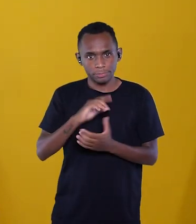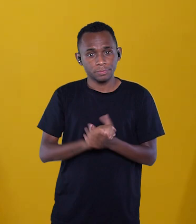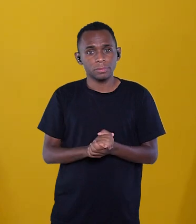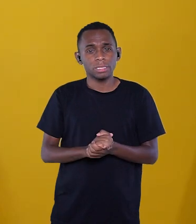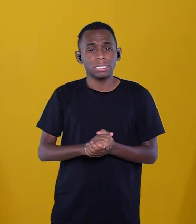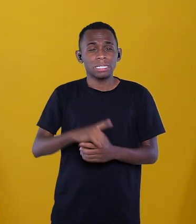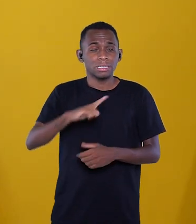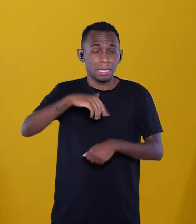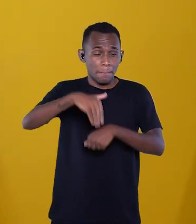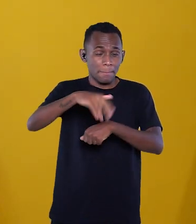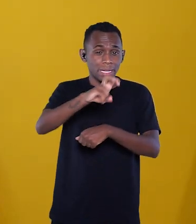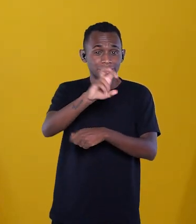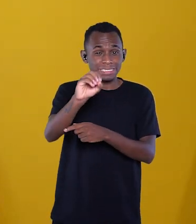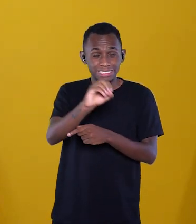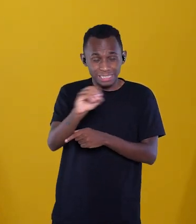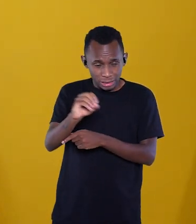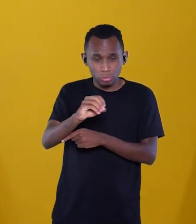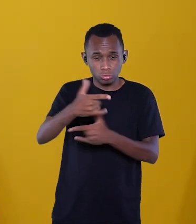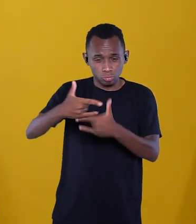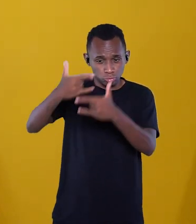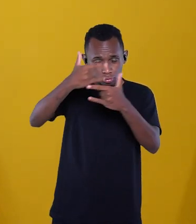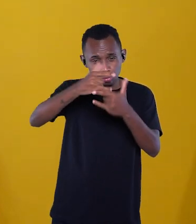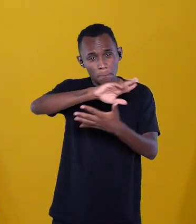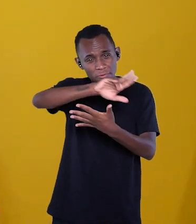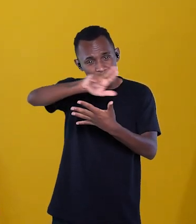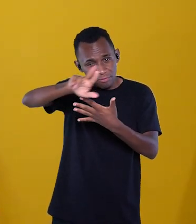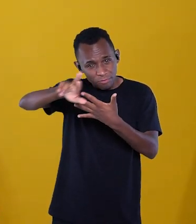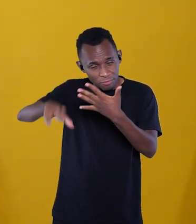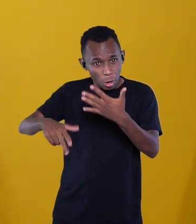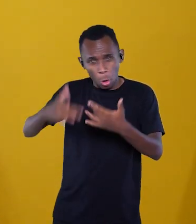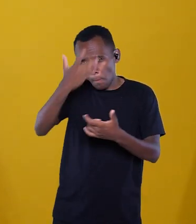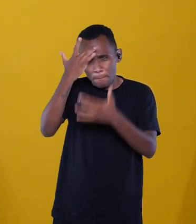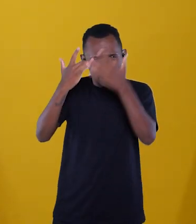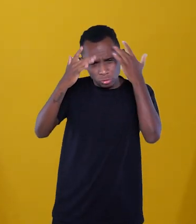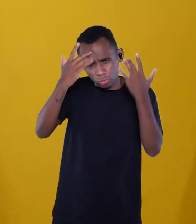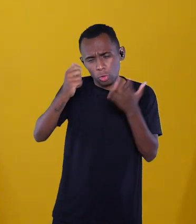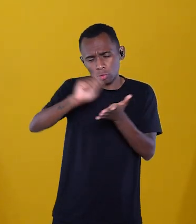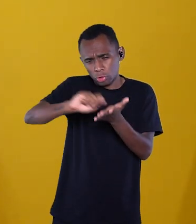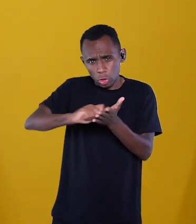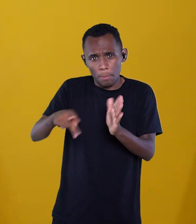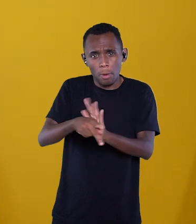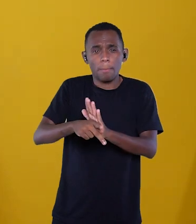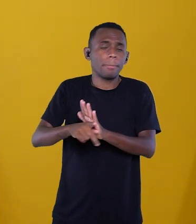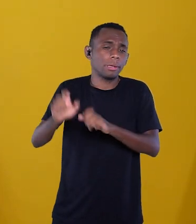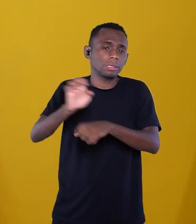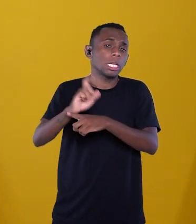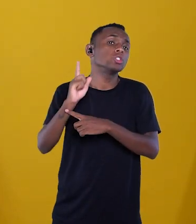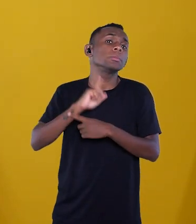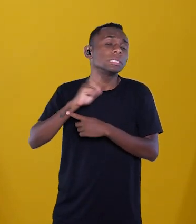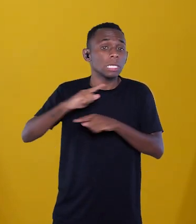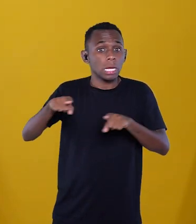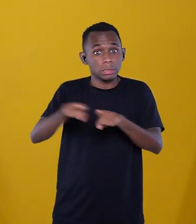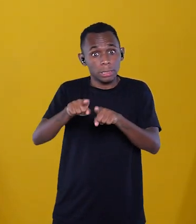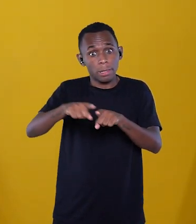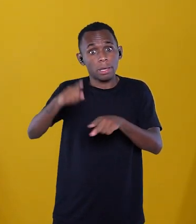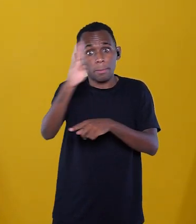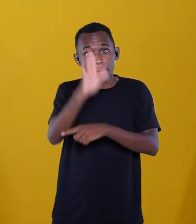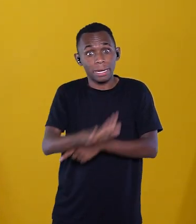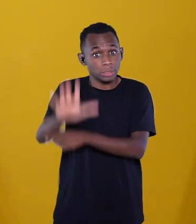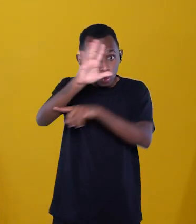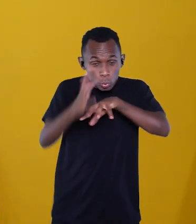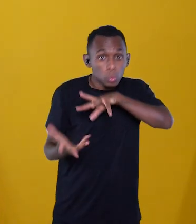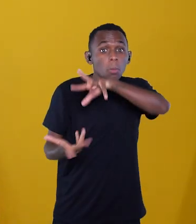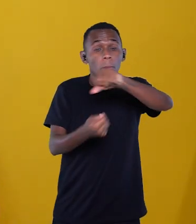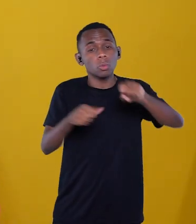estão mais de 500 programas, 500 conversas com escritores de Minas Gerais, do Brasil e do mundo para você